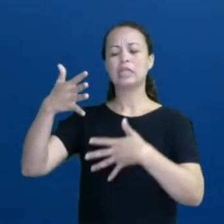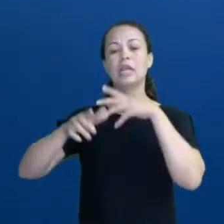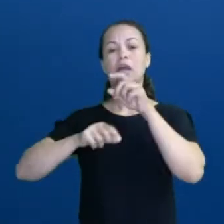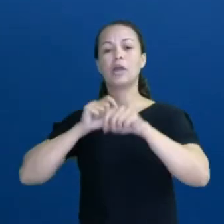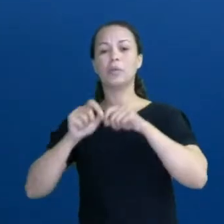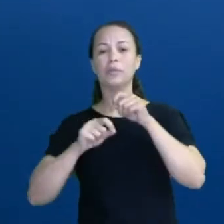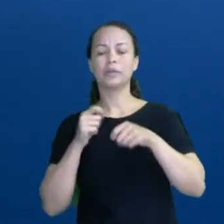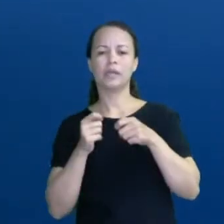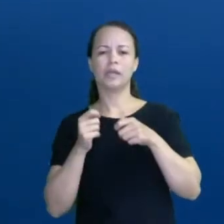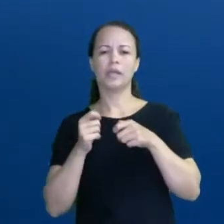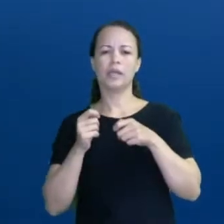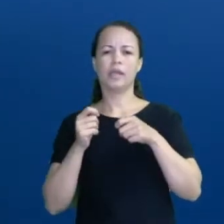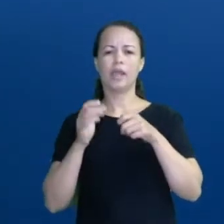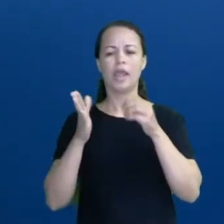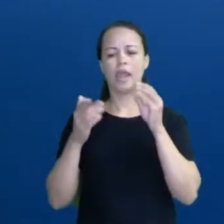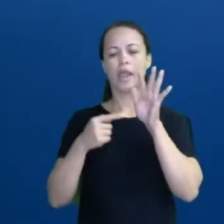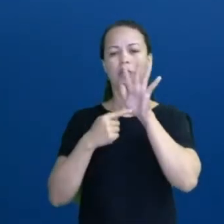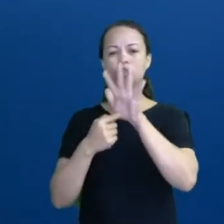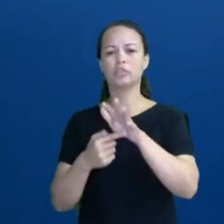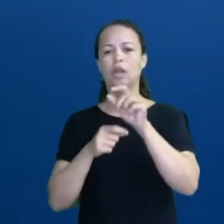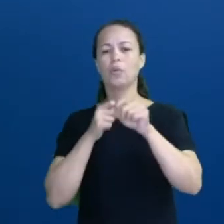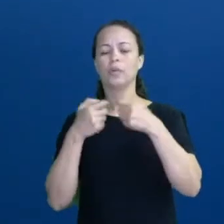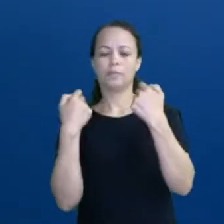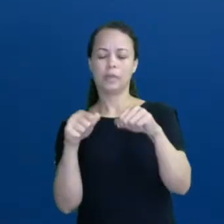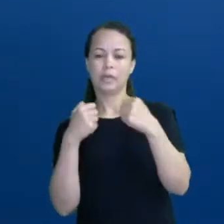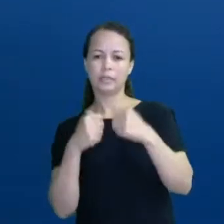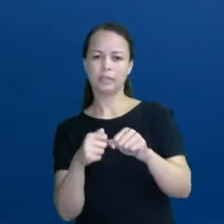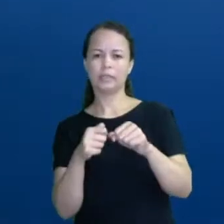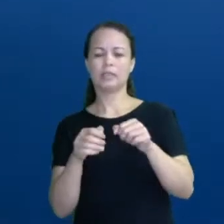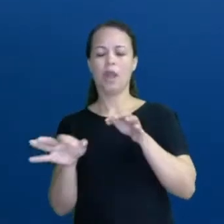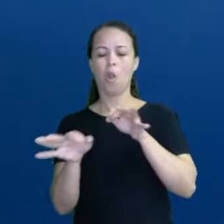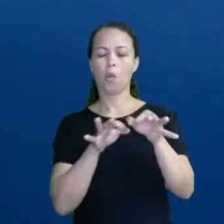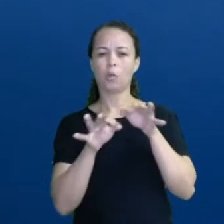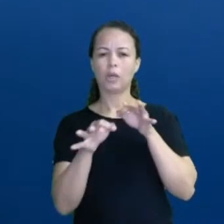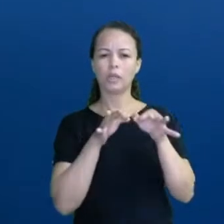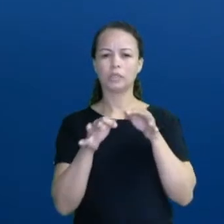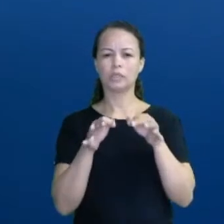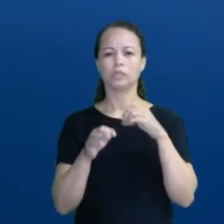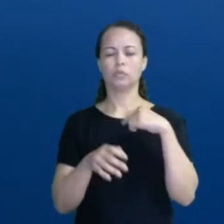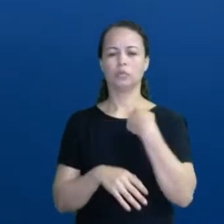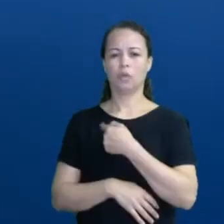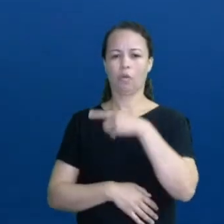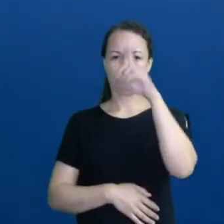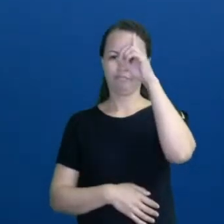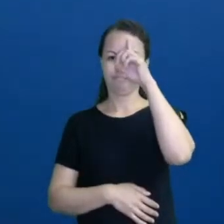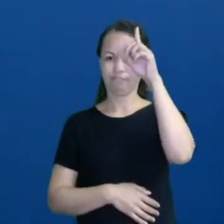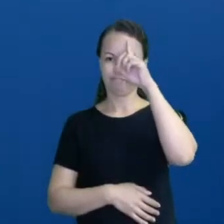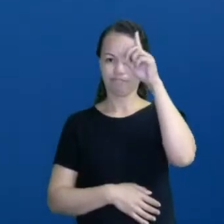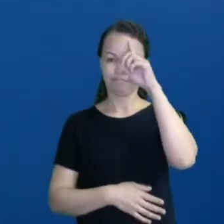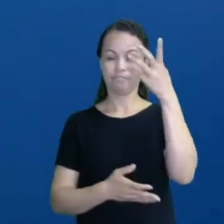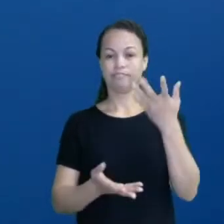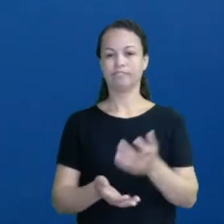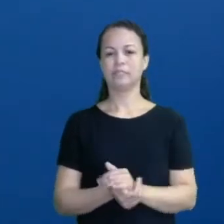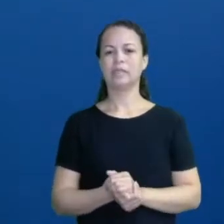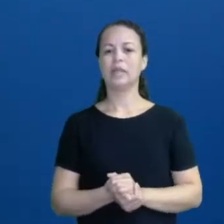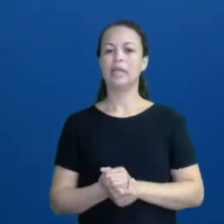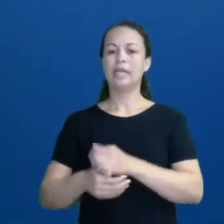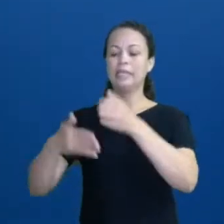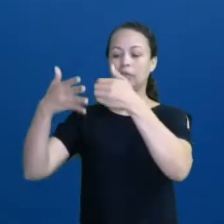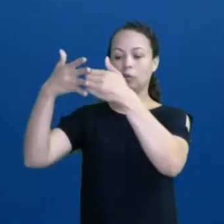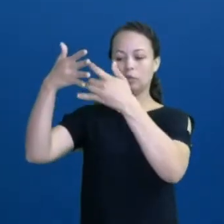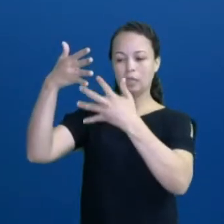é registrar o que é necessário para ajudar a organização do nosso dia a dia. Então, nas listas,